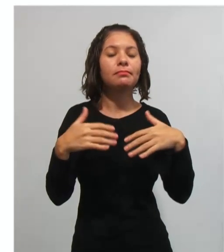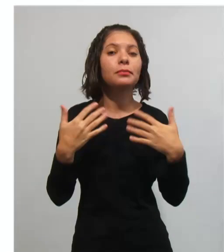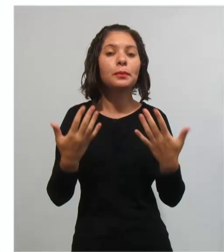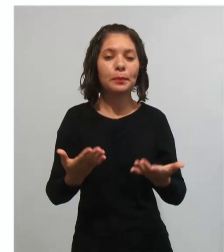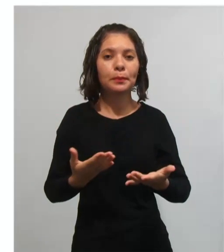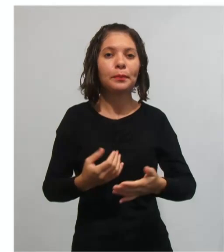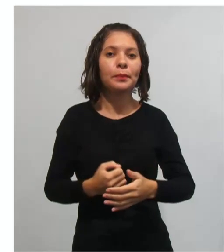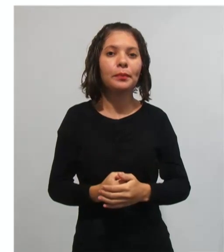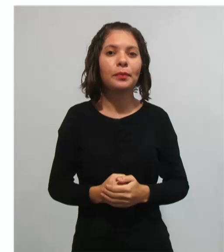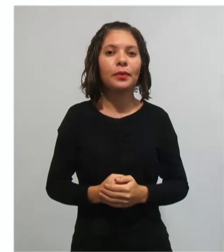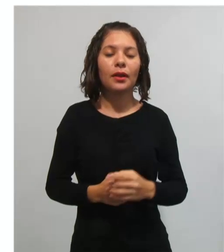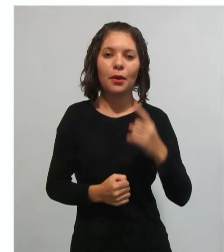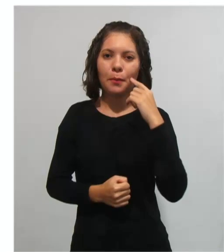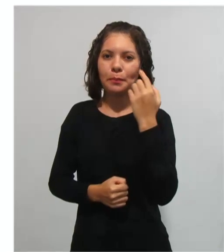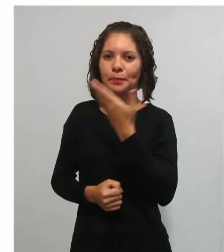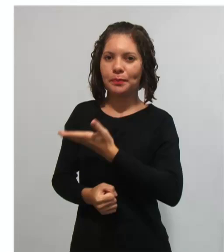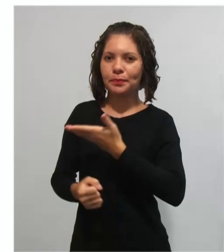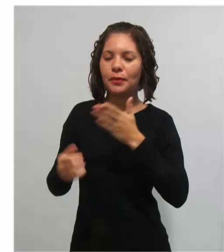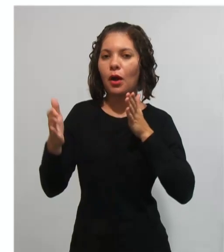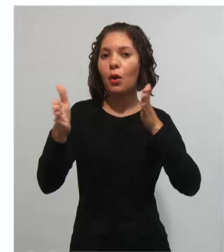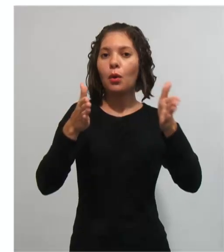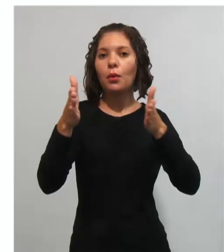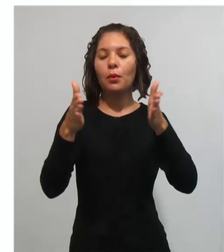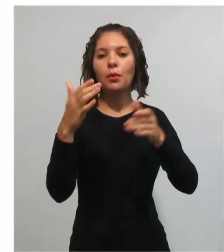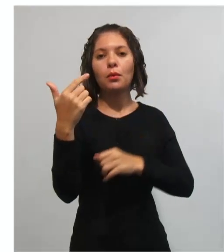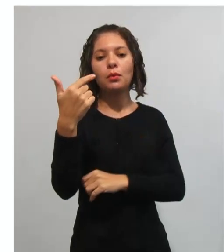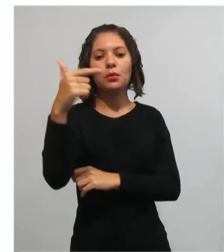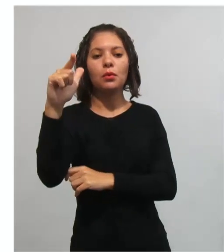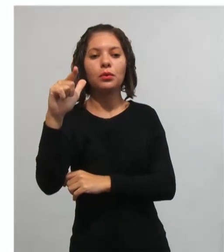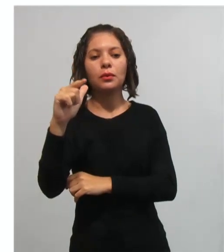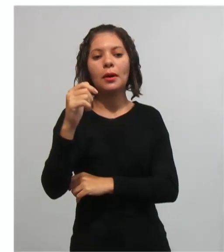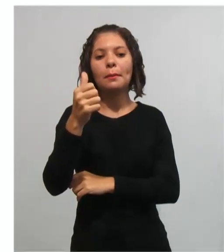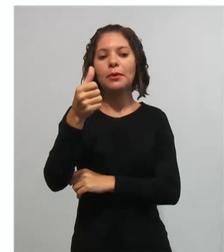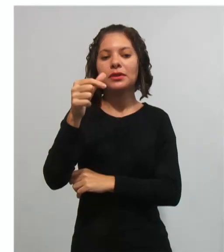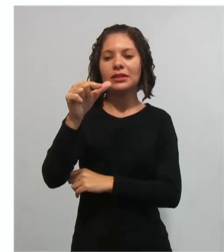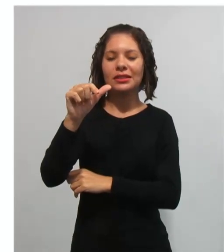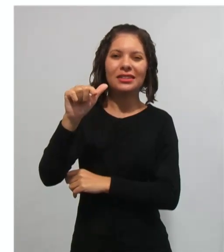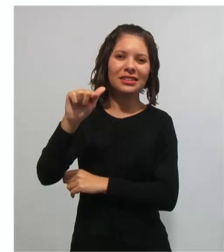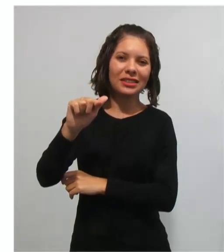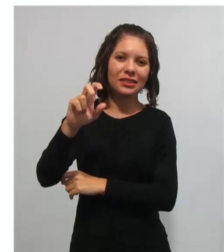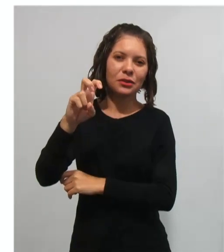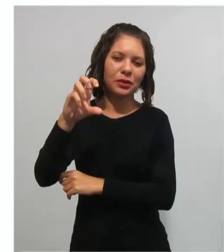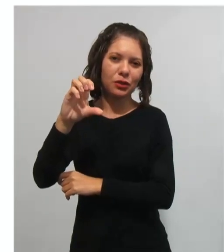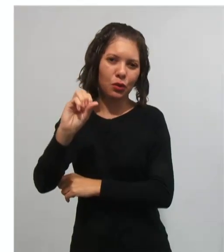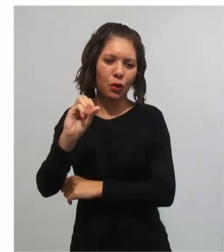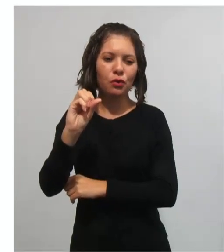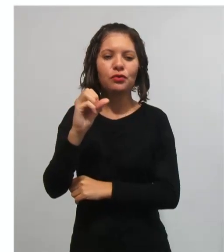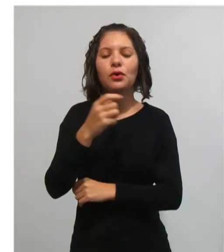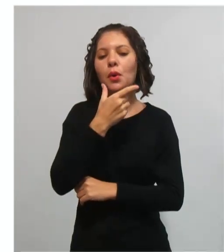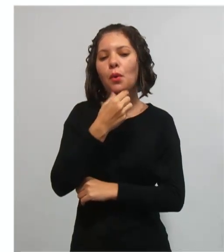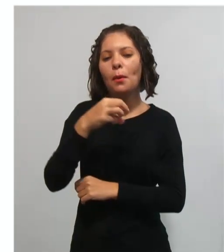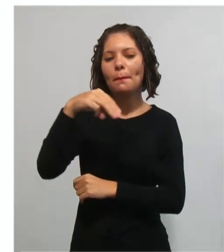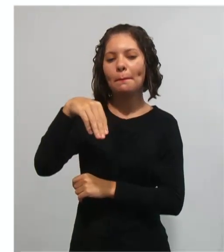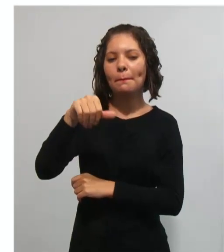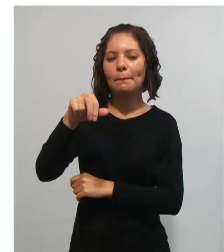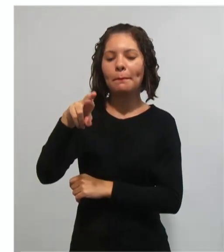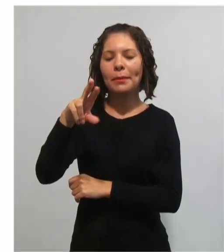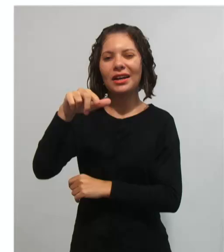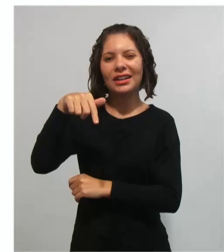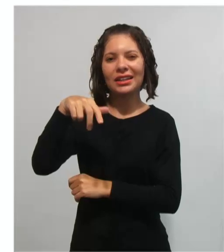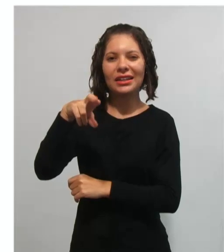aquele conteúdo ensinado. E aí, a gente sabe que, a princípio, eles tinham também uma característica do ensino direcionado